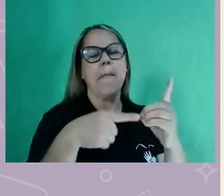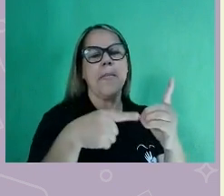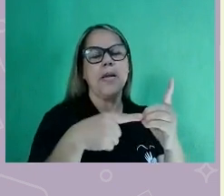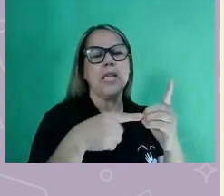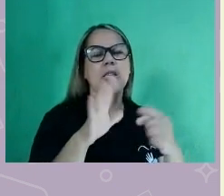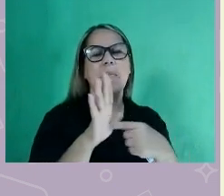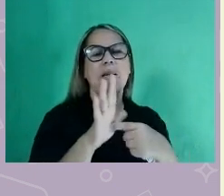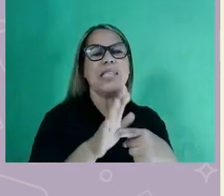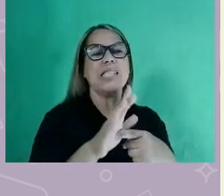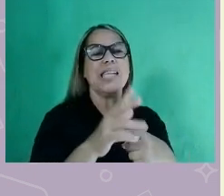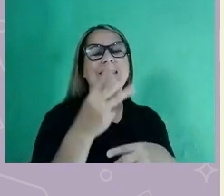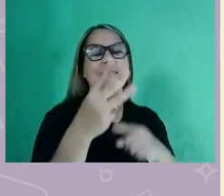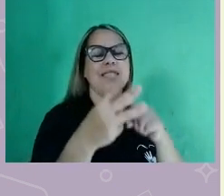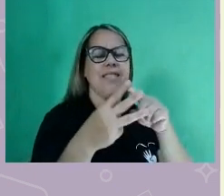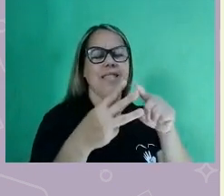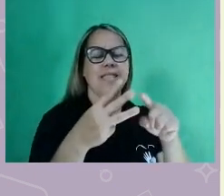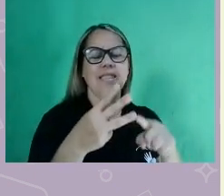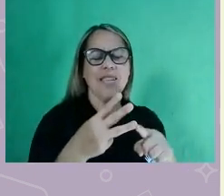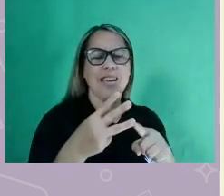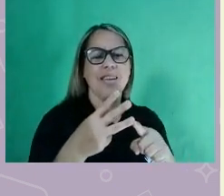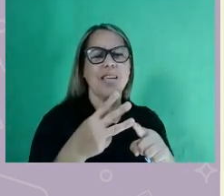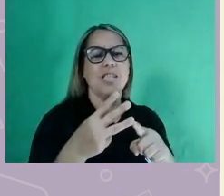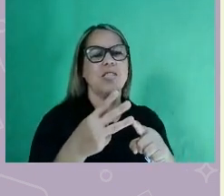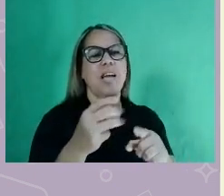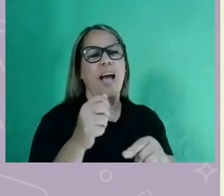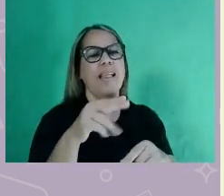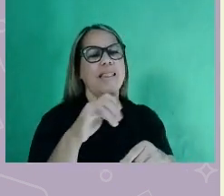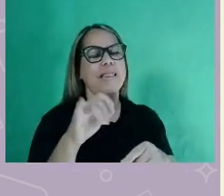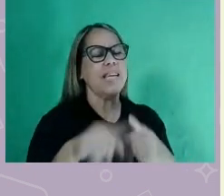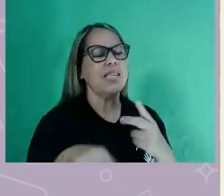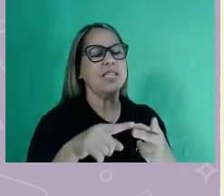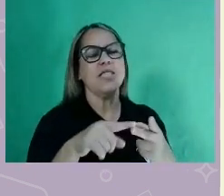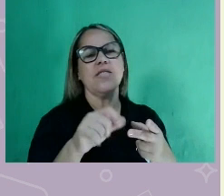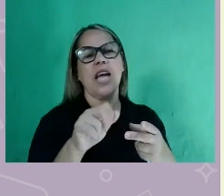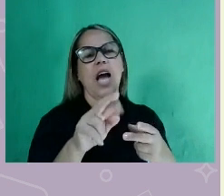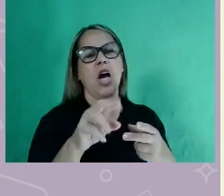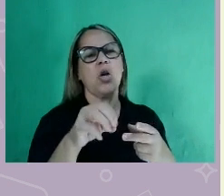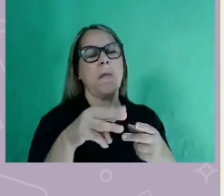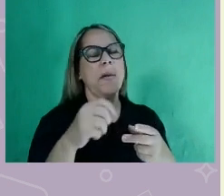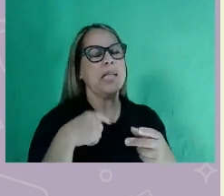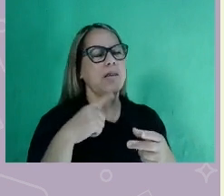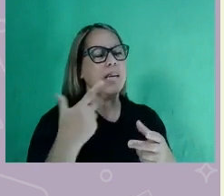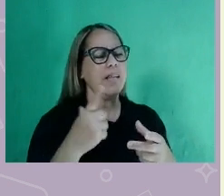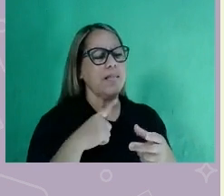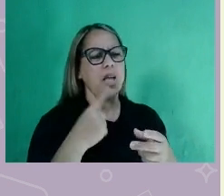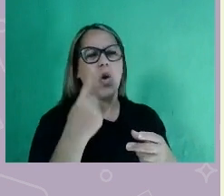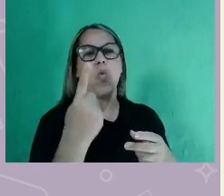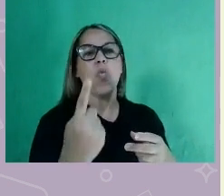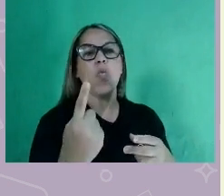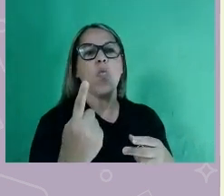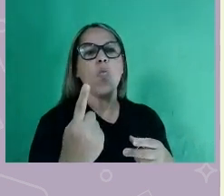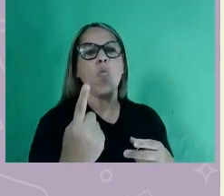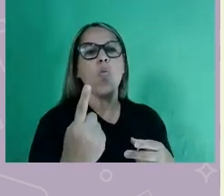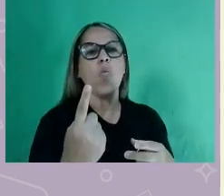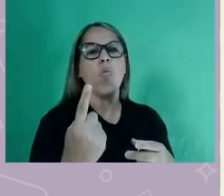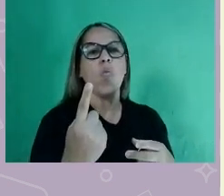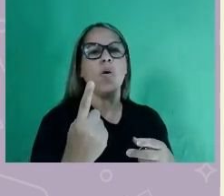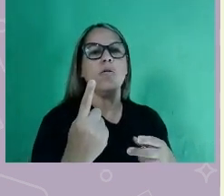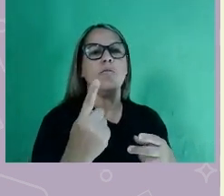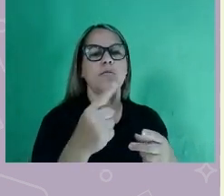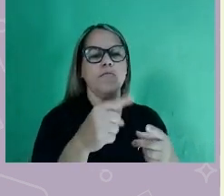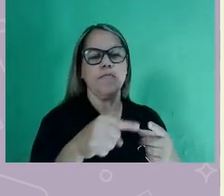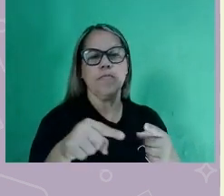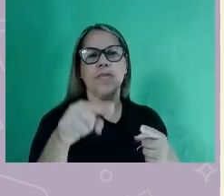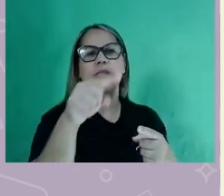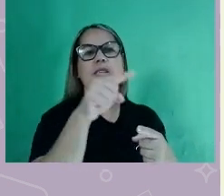aromáticos gente aqui a gente tem um anel aromático né que eu tenho duplas